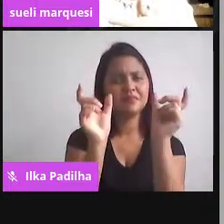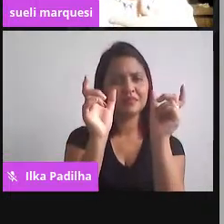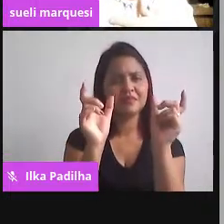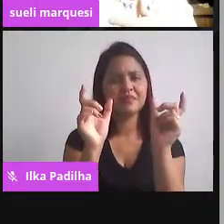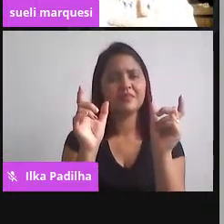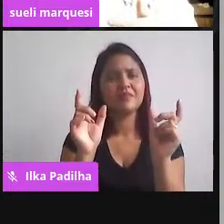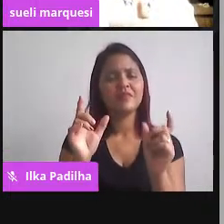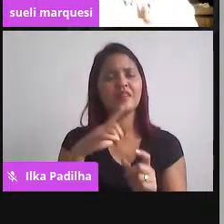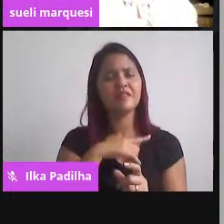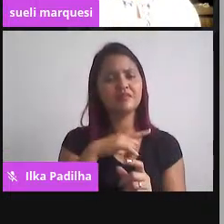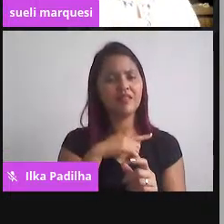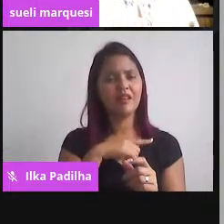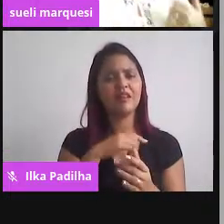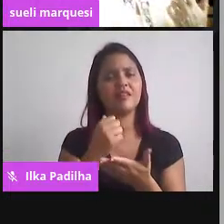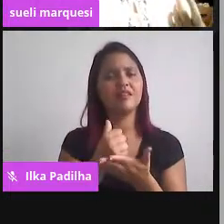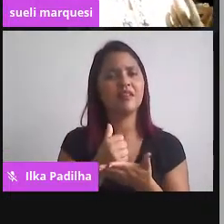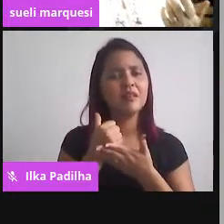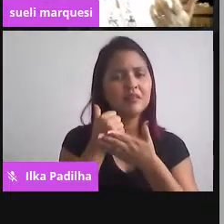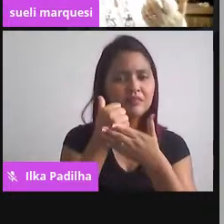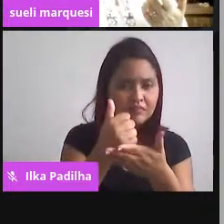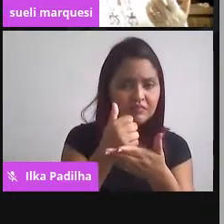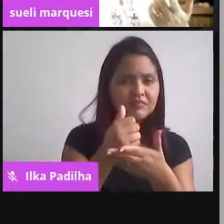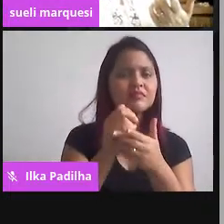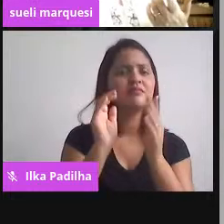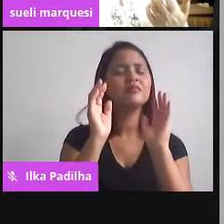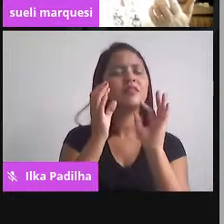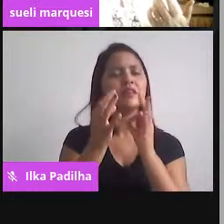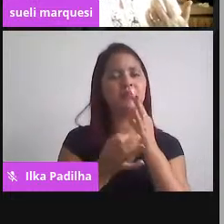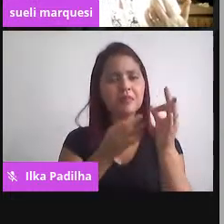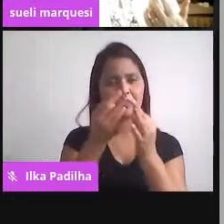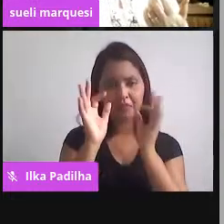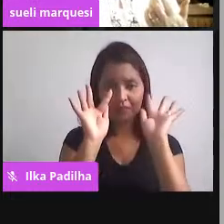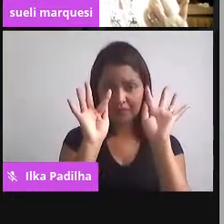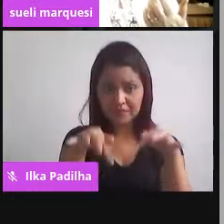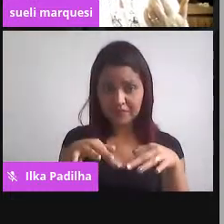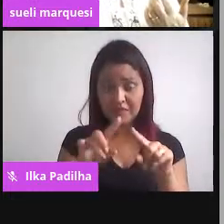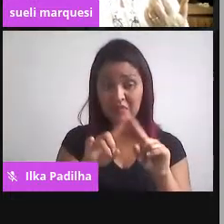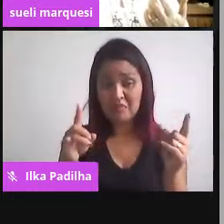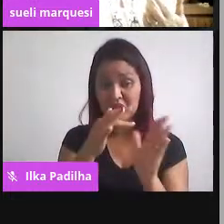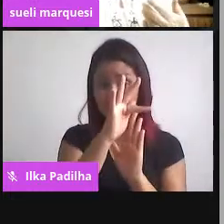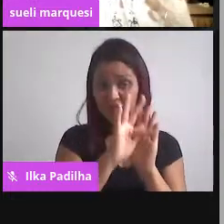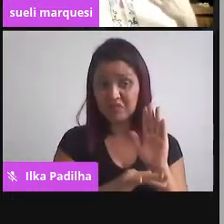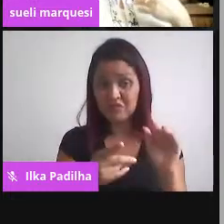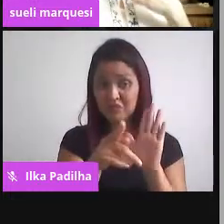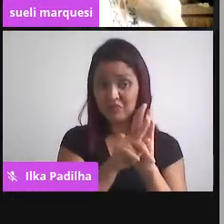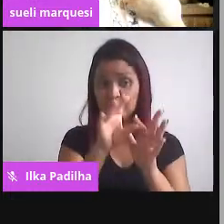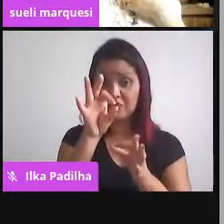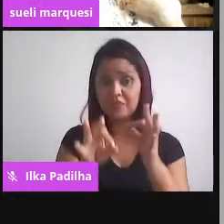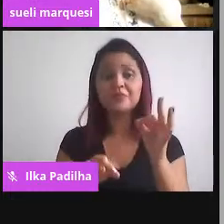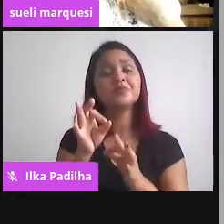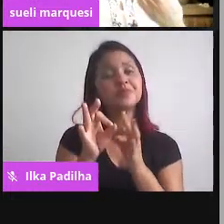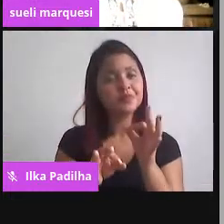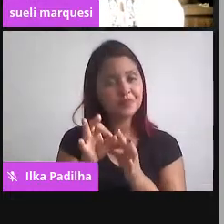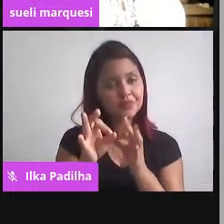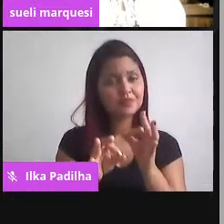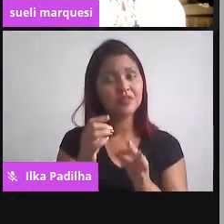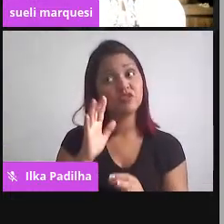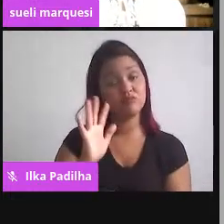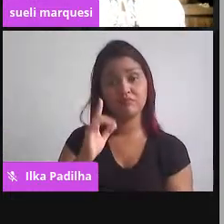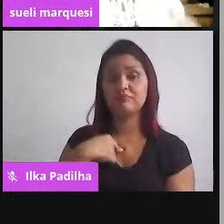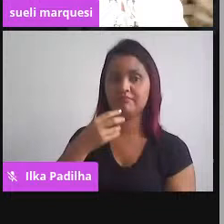asserção conclusiva. Mas, por exemplo, em textos do domínio jurídico, em corpos que eu analisei,